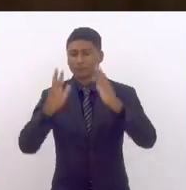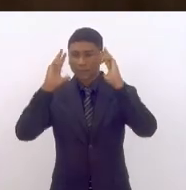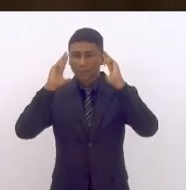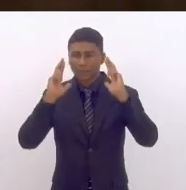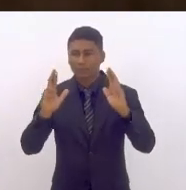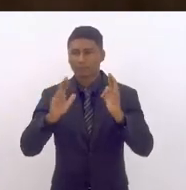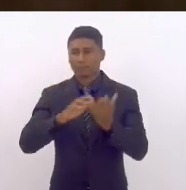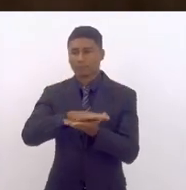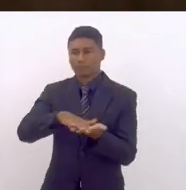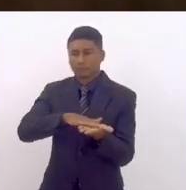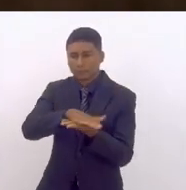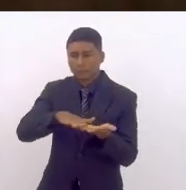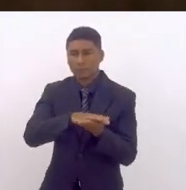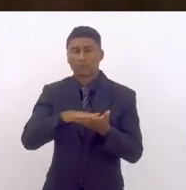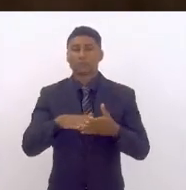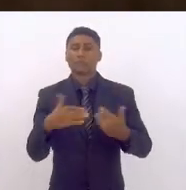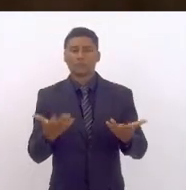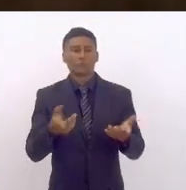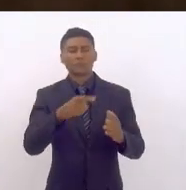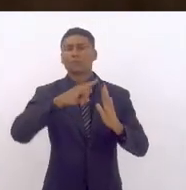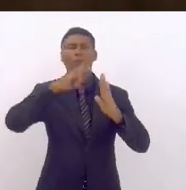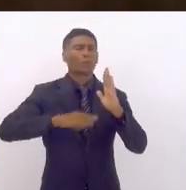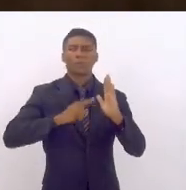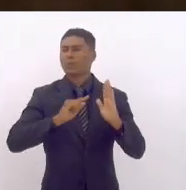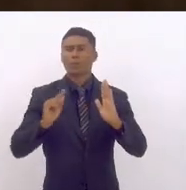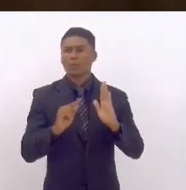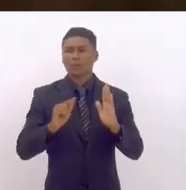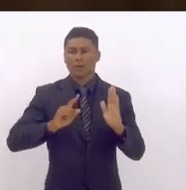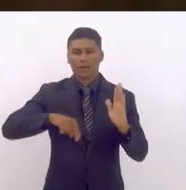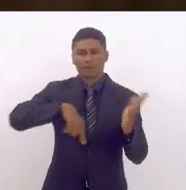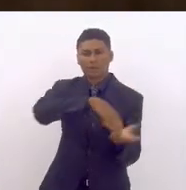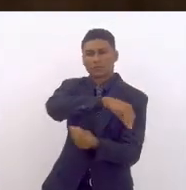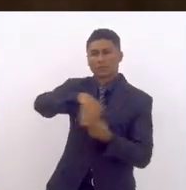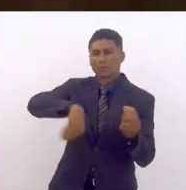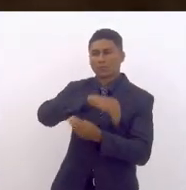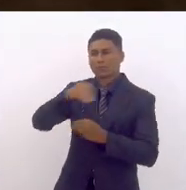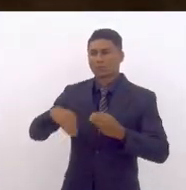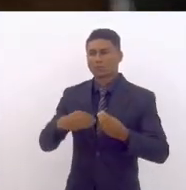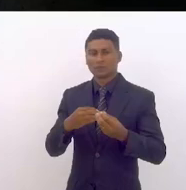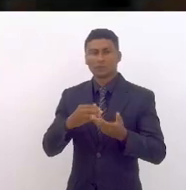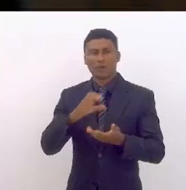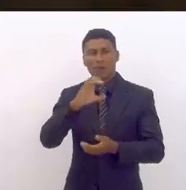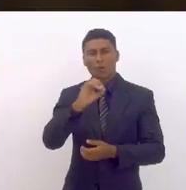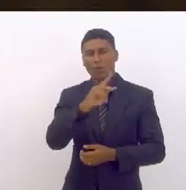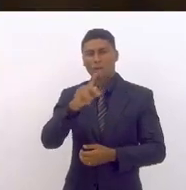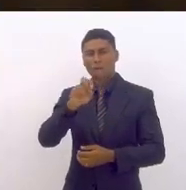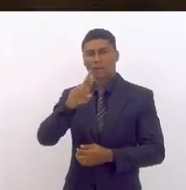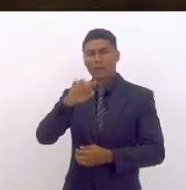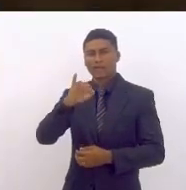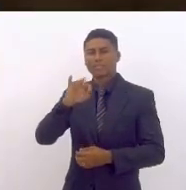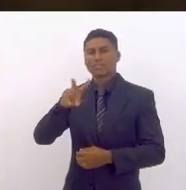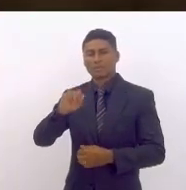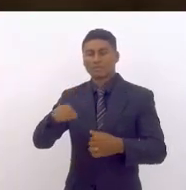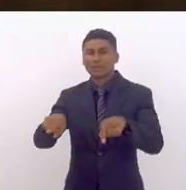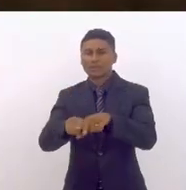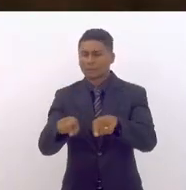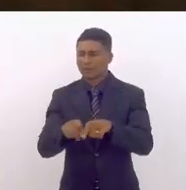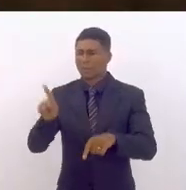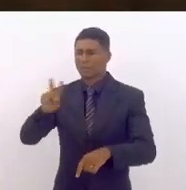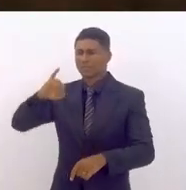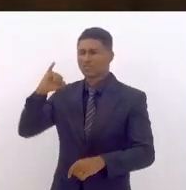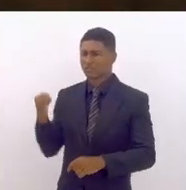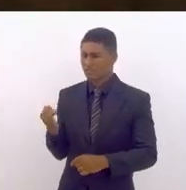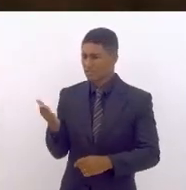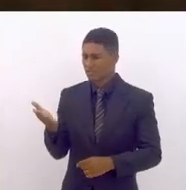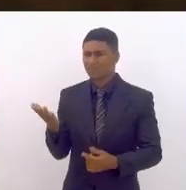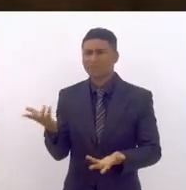trabalho é uma mistura de cooperativa com pejotização. Então, as pessoas não têm direito a nada, é